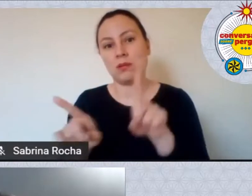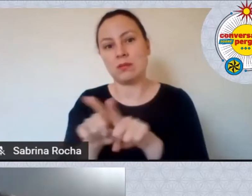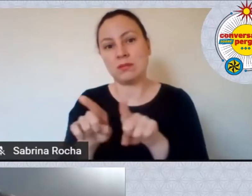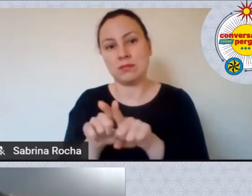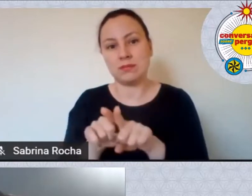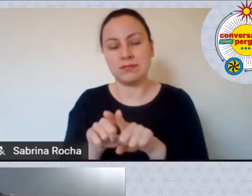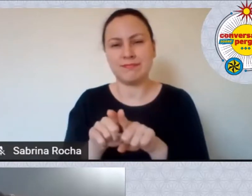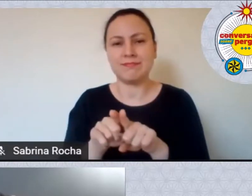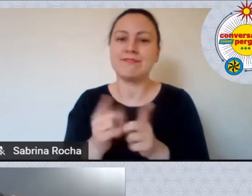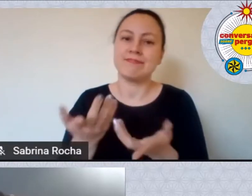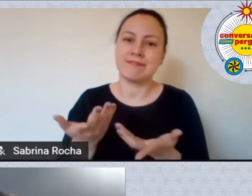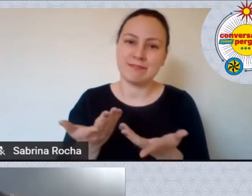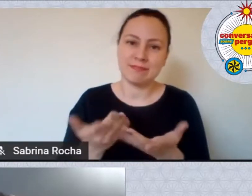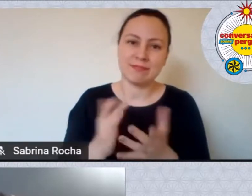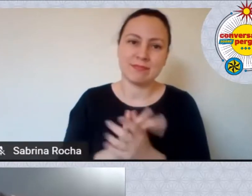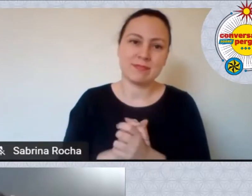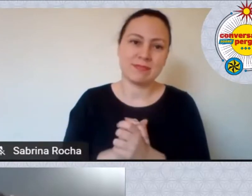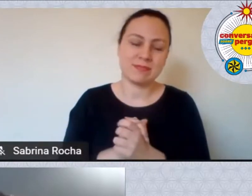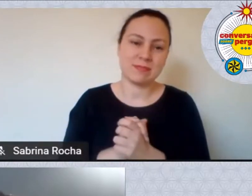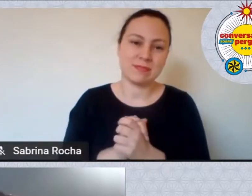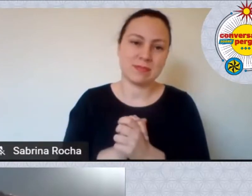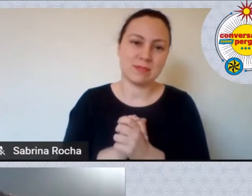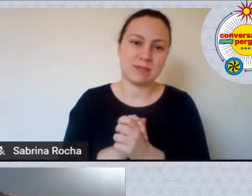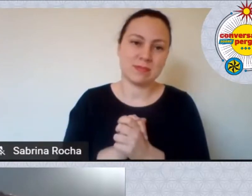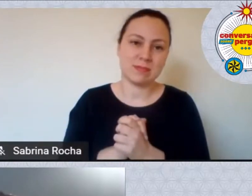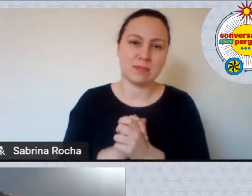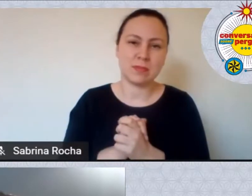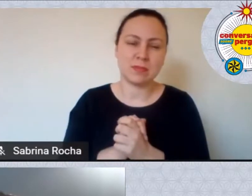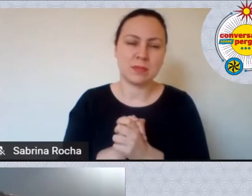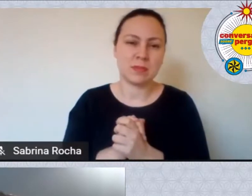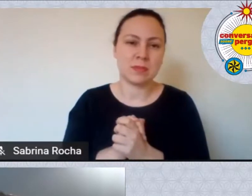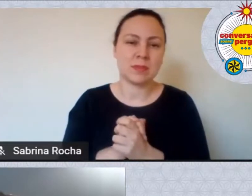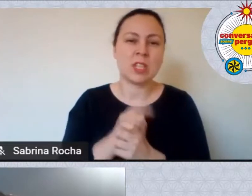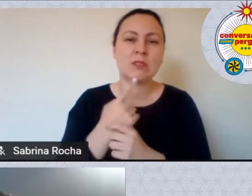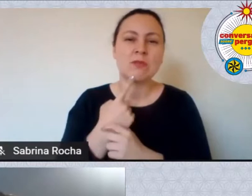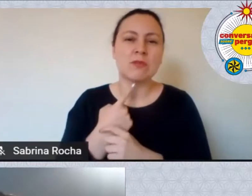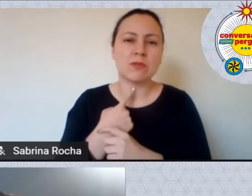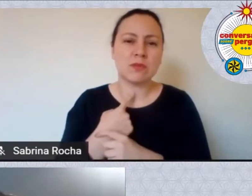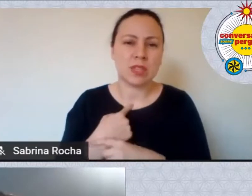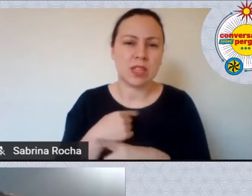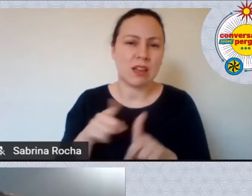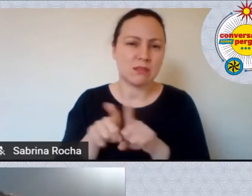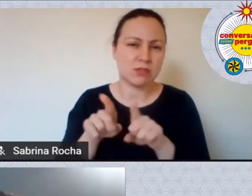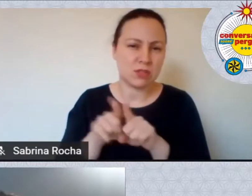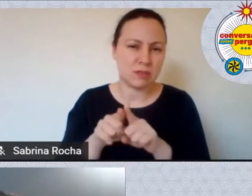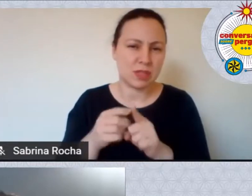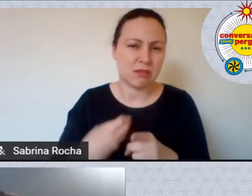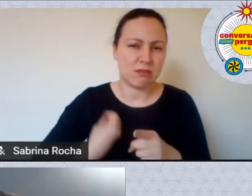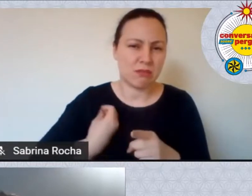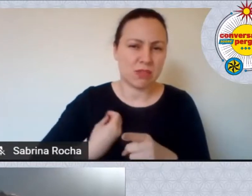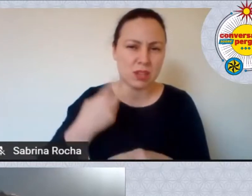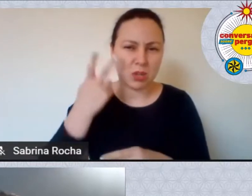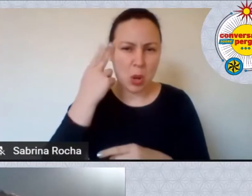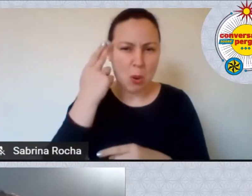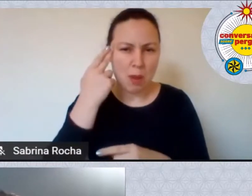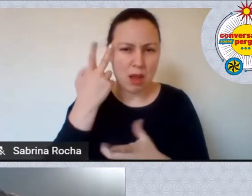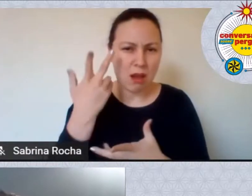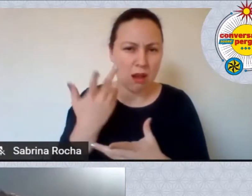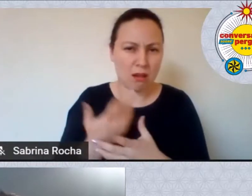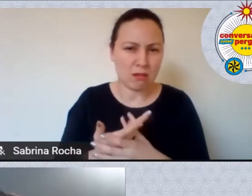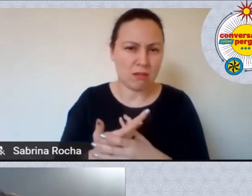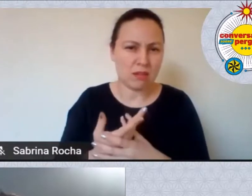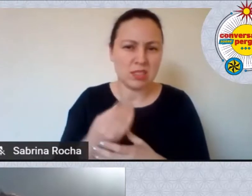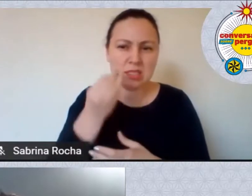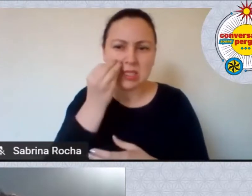mais longos. E a gente pode interpretar isso como um desejo também de que a vida volte ao normal, ou de